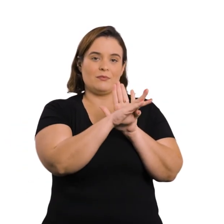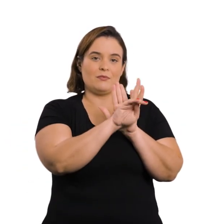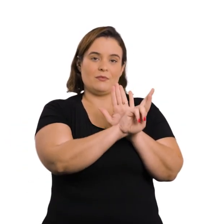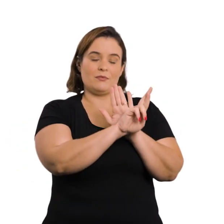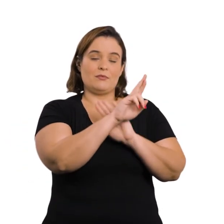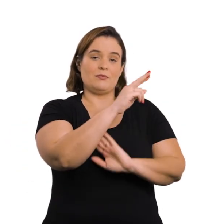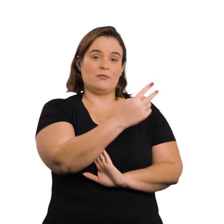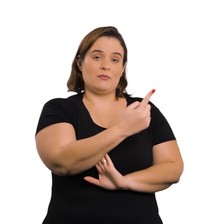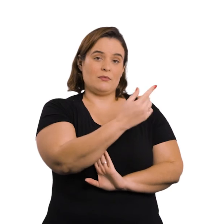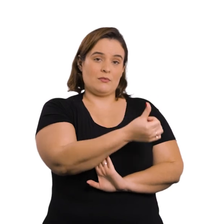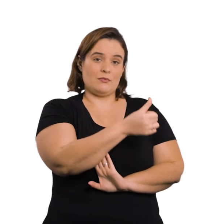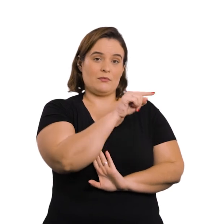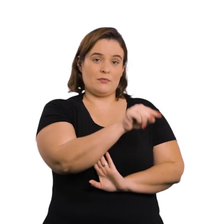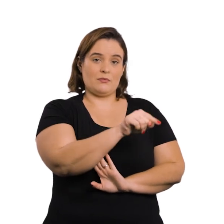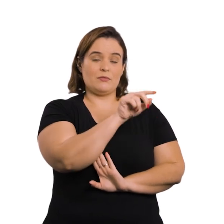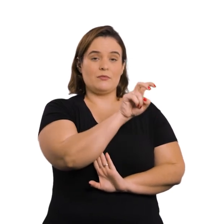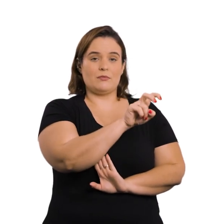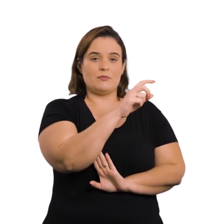ABNT-NBR